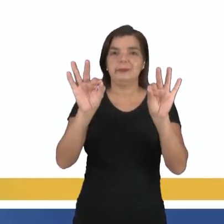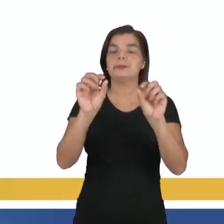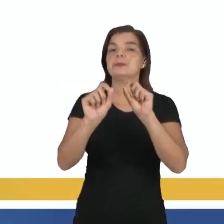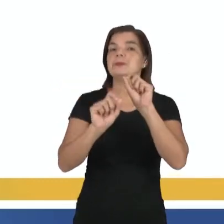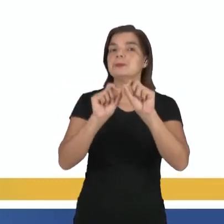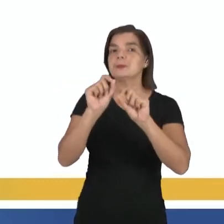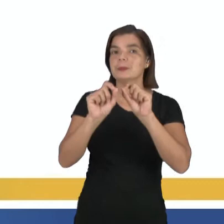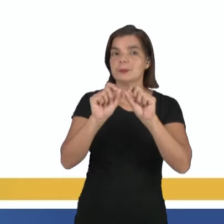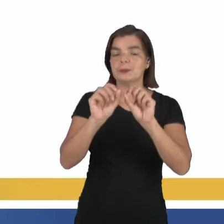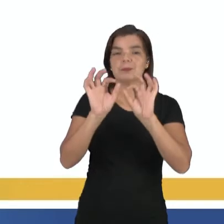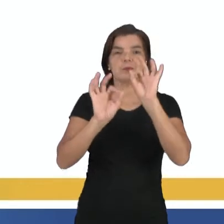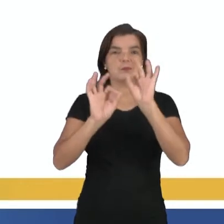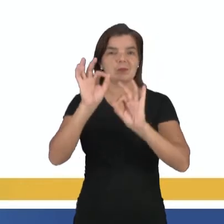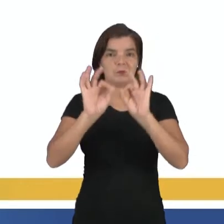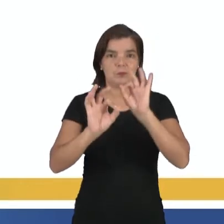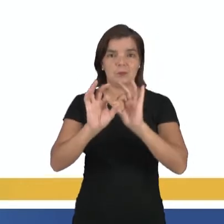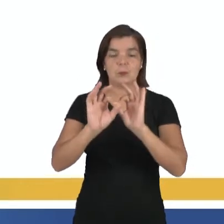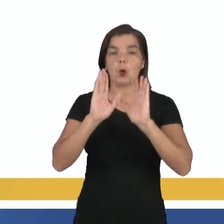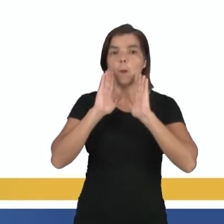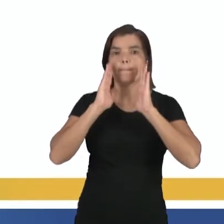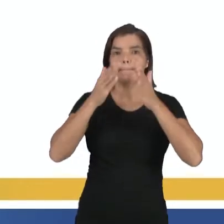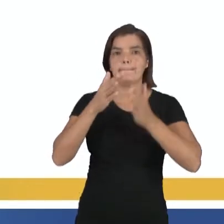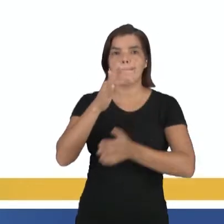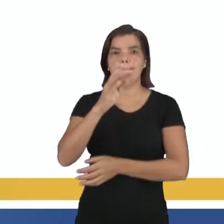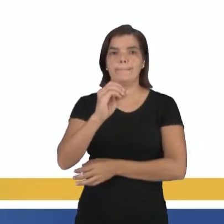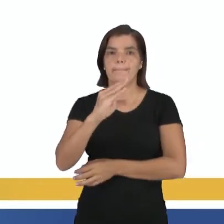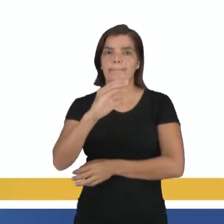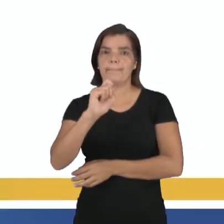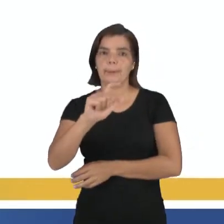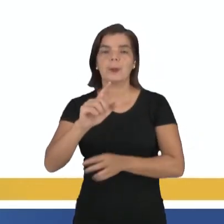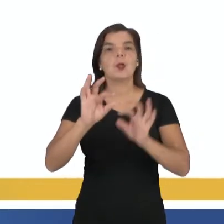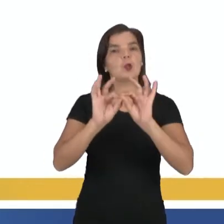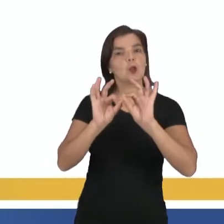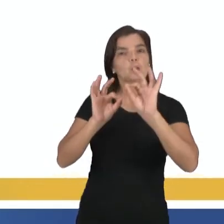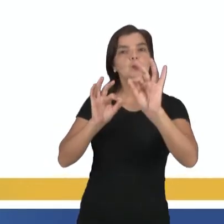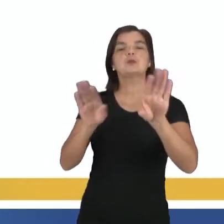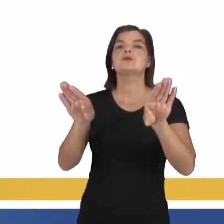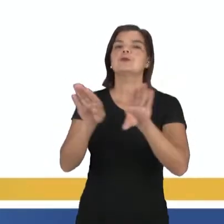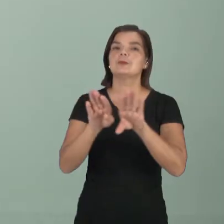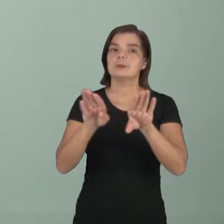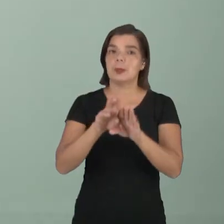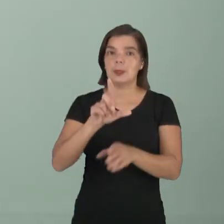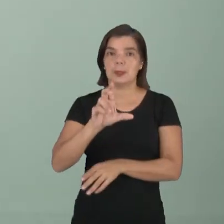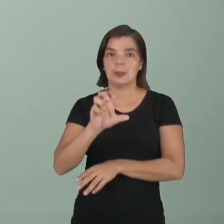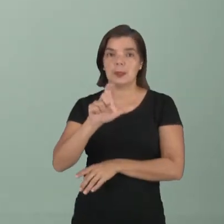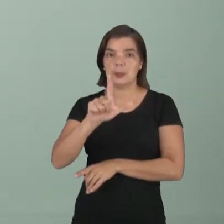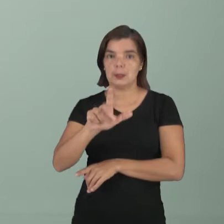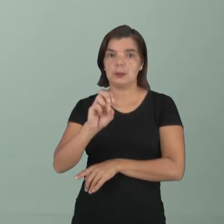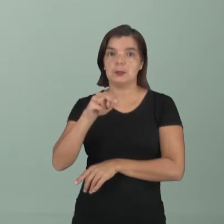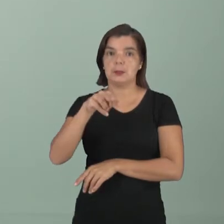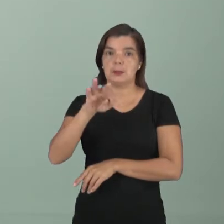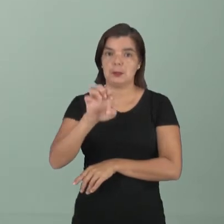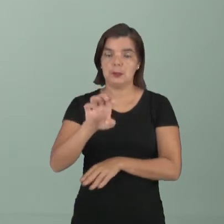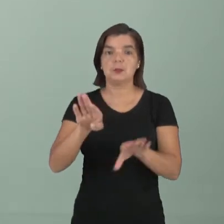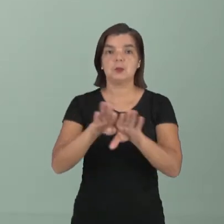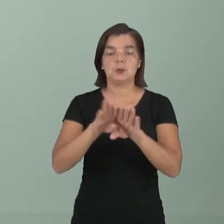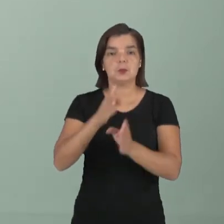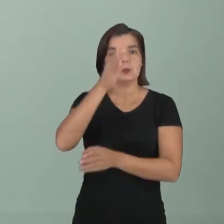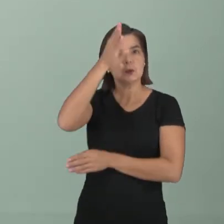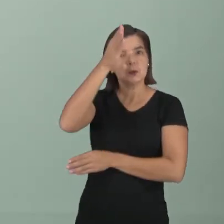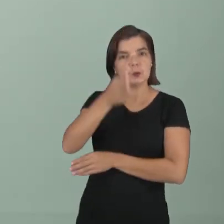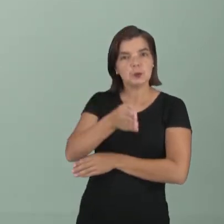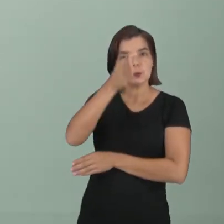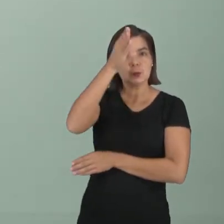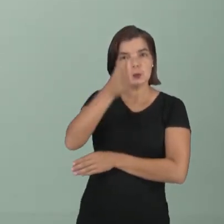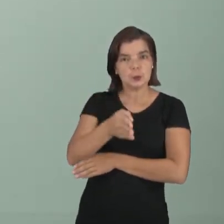será formado o ponto focal. Então tem uma distância desse ponto focal para a lente, tem o centro óptico que